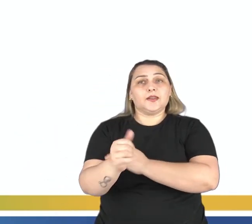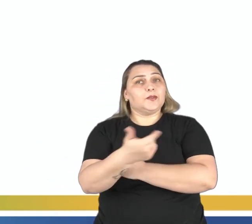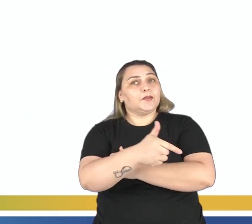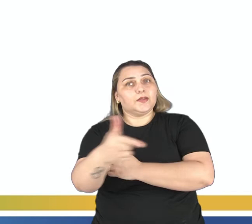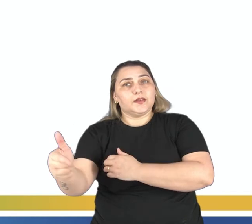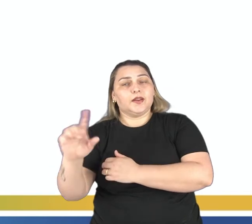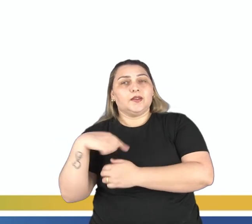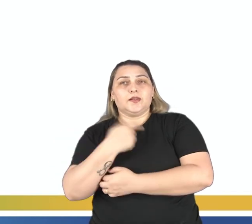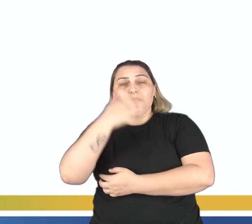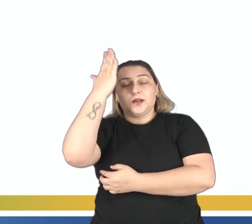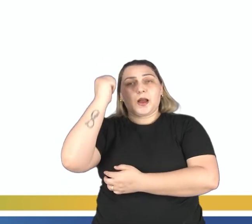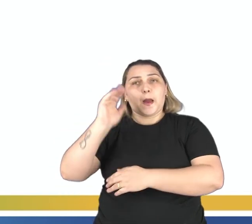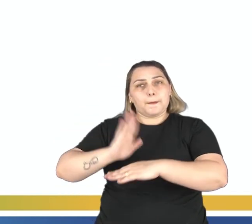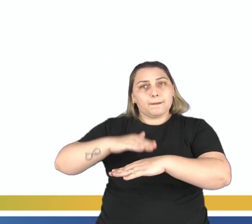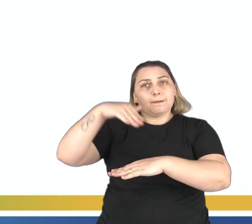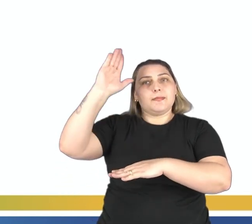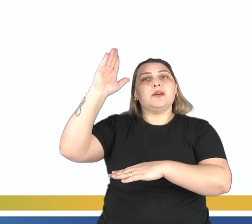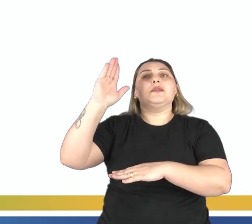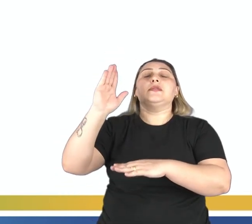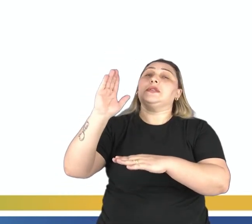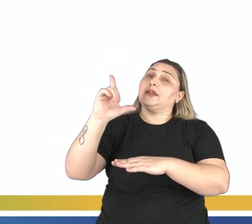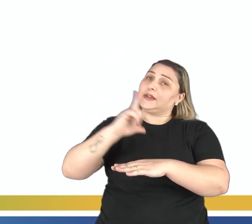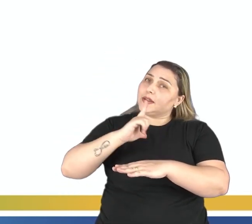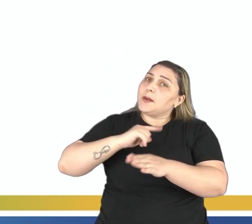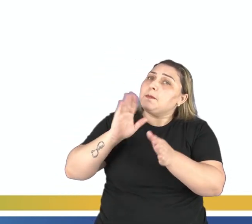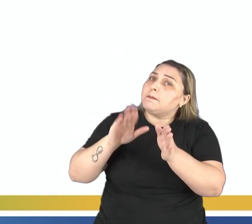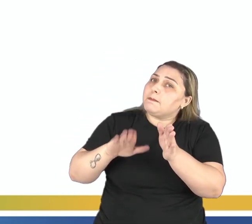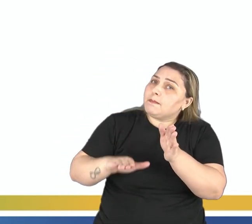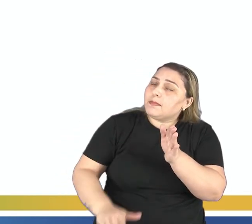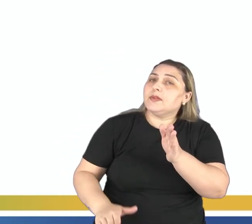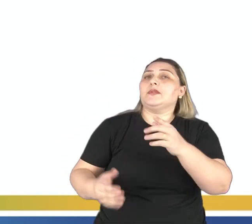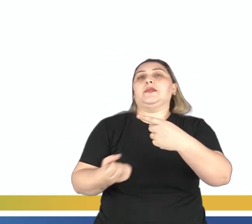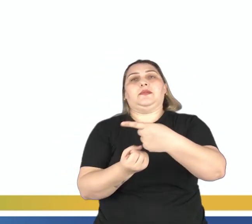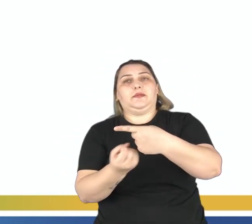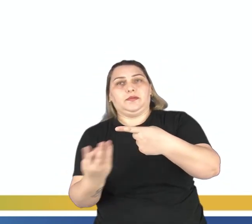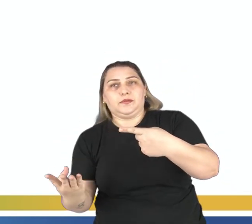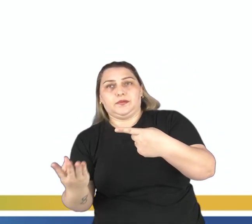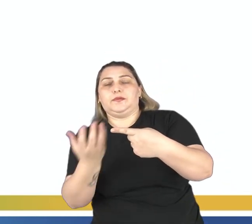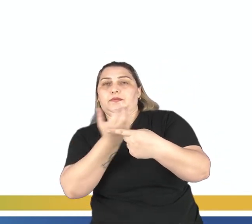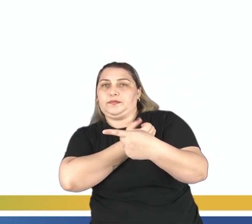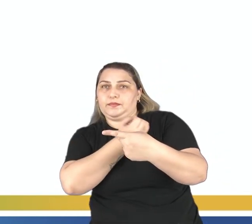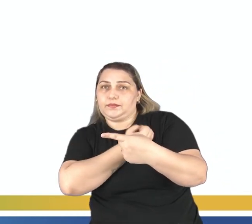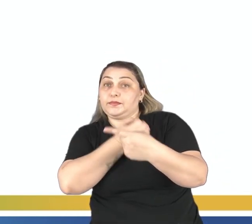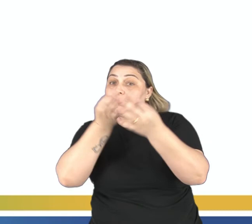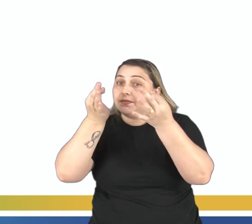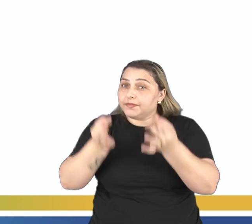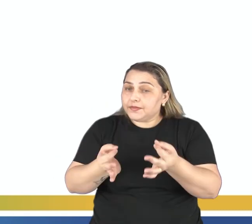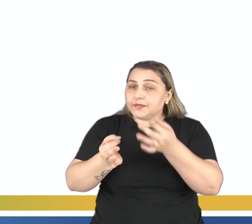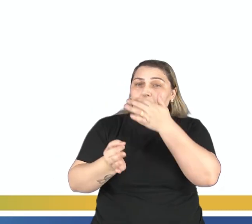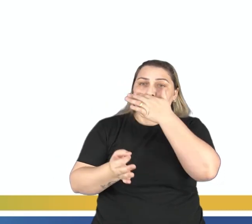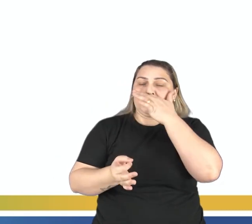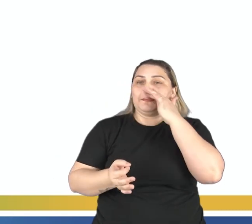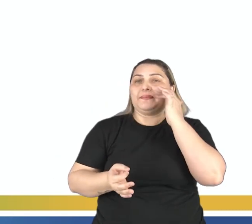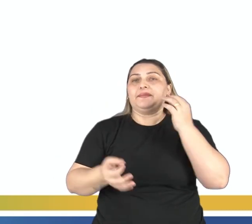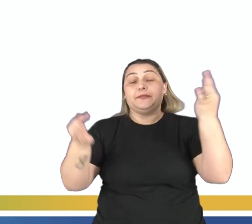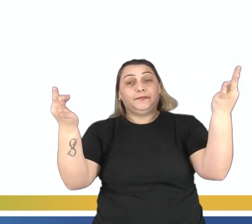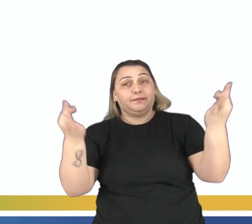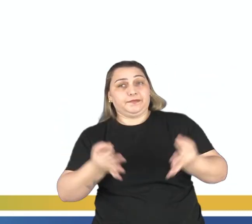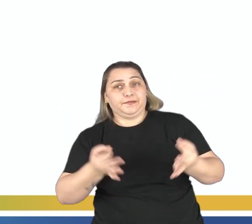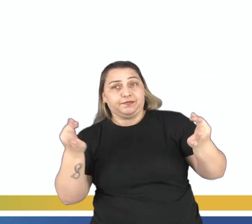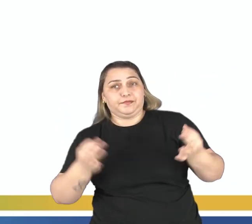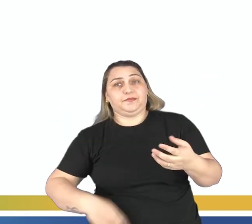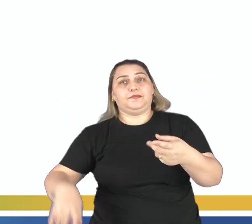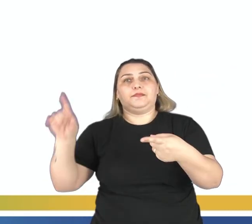nós saberíamos que a maior fração seria aquela que possui o menor denominador nesse caso. Beleza?